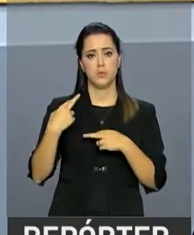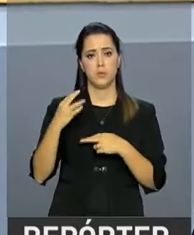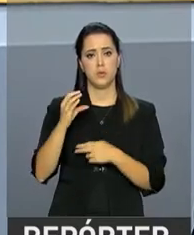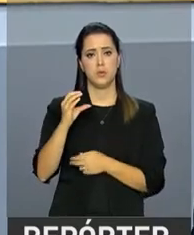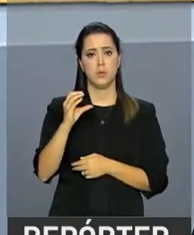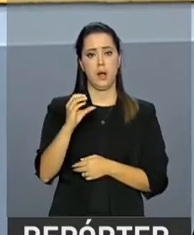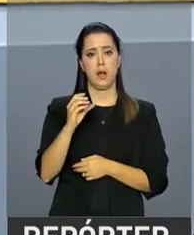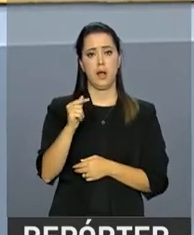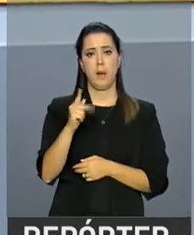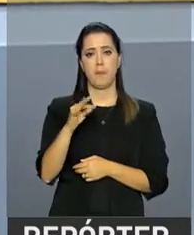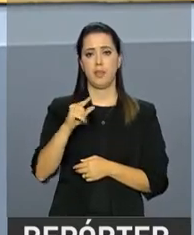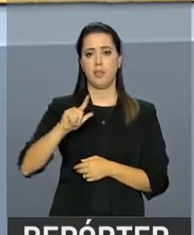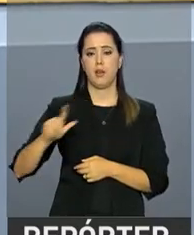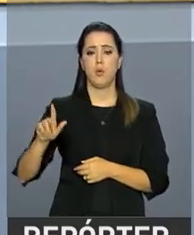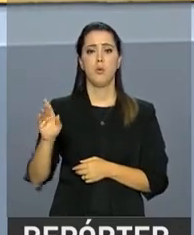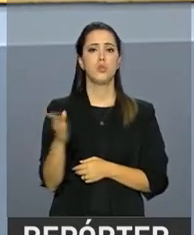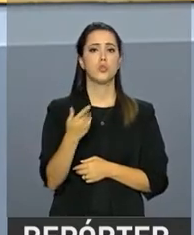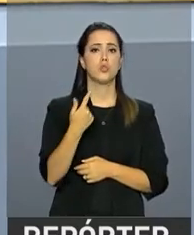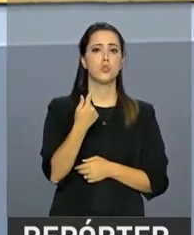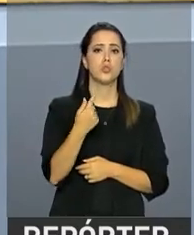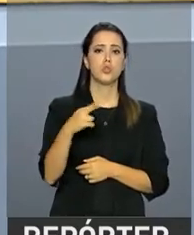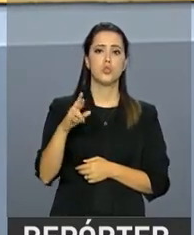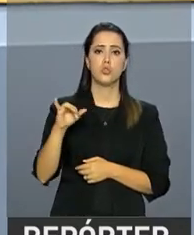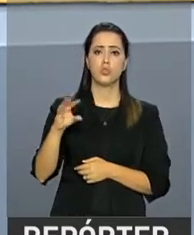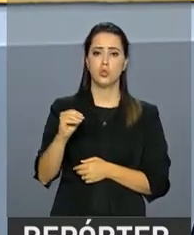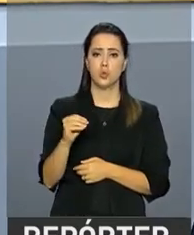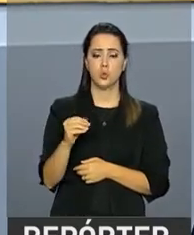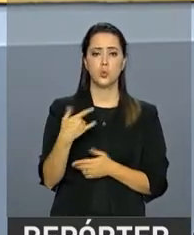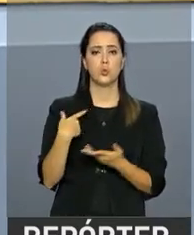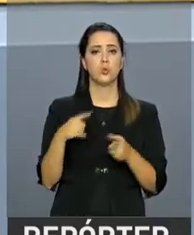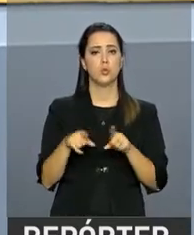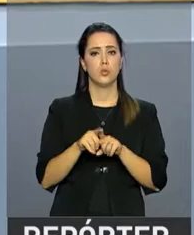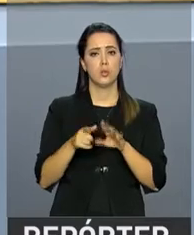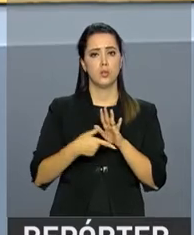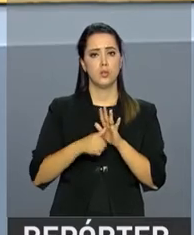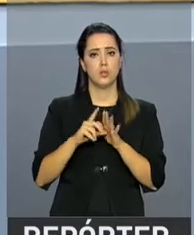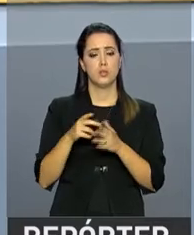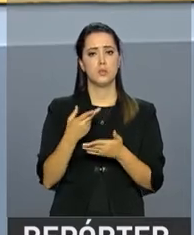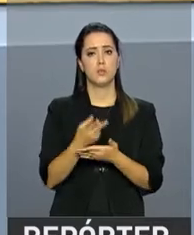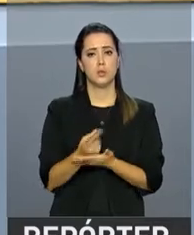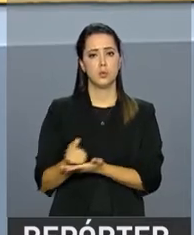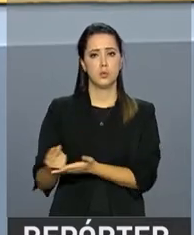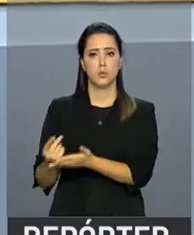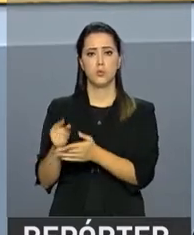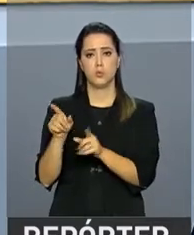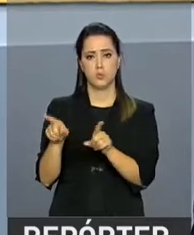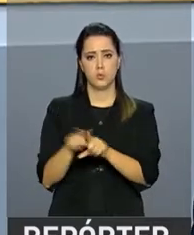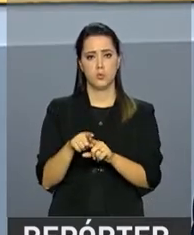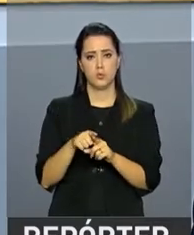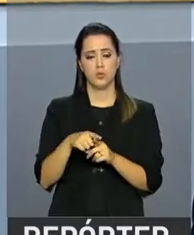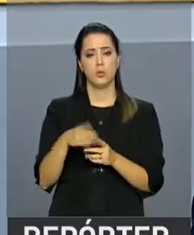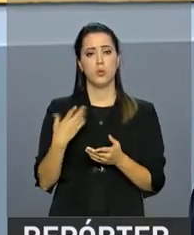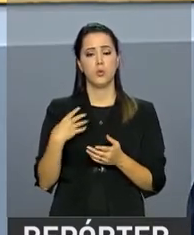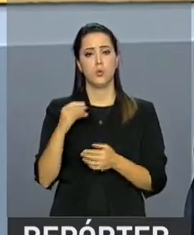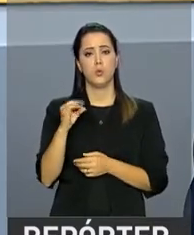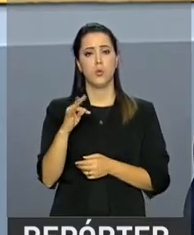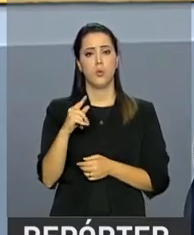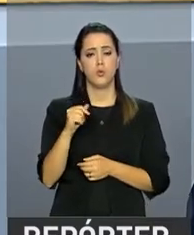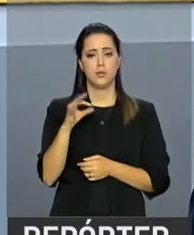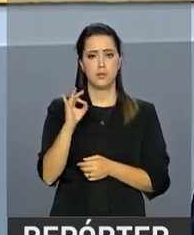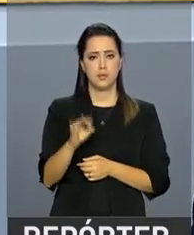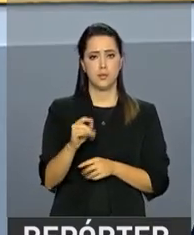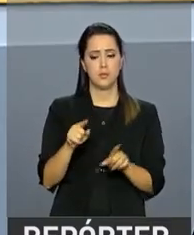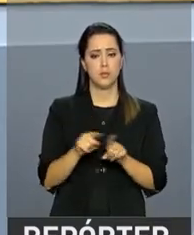nas linhas de capital de giro desconto de títulos e de cheques antecipação de crédito ao lojista e conta garantida a